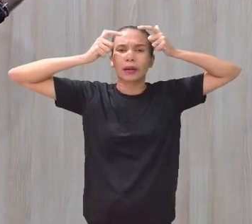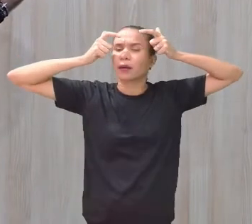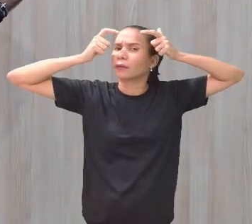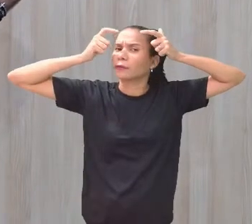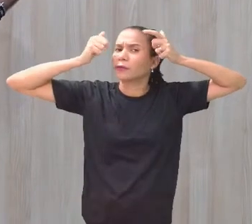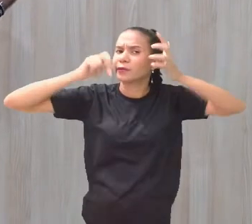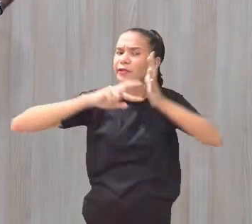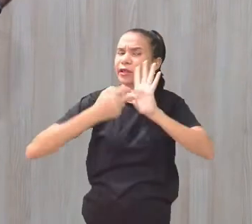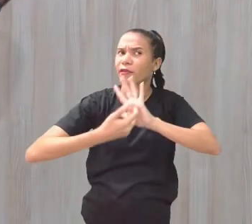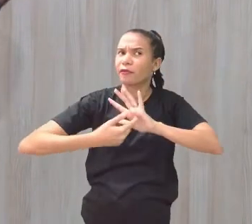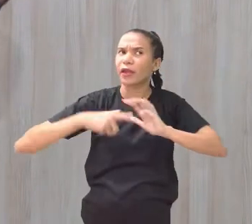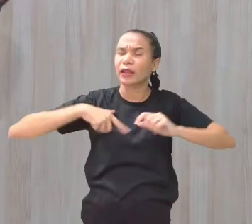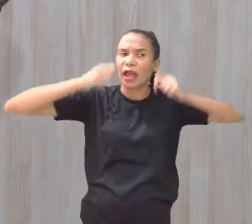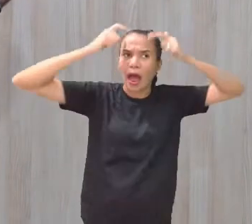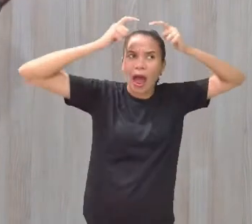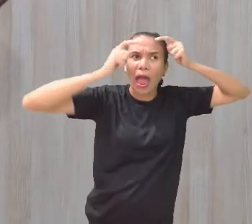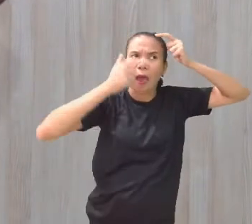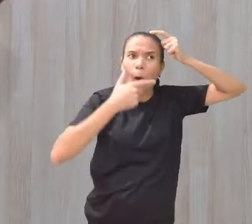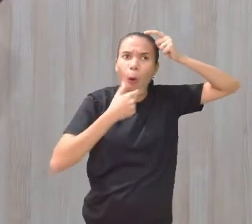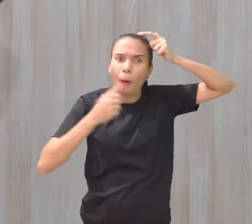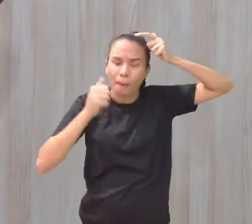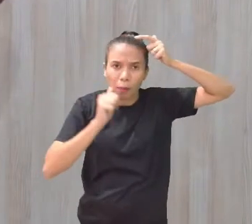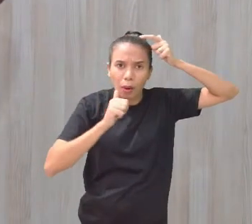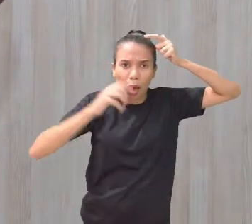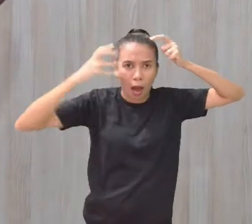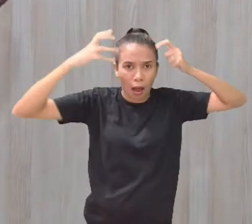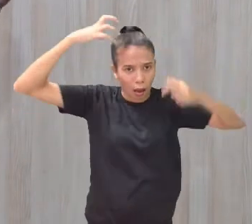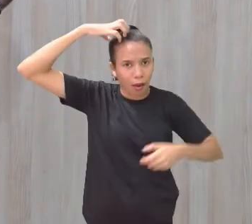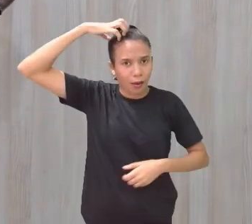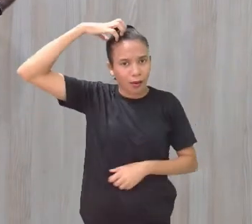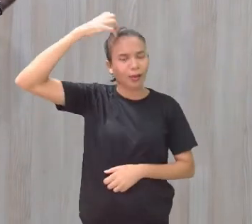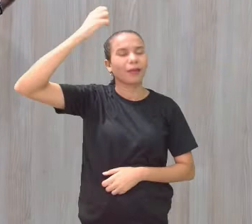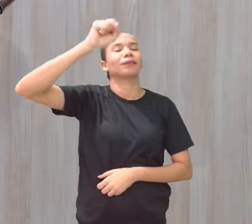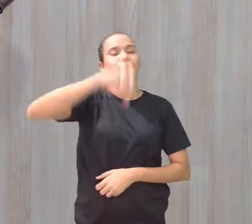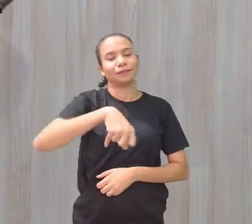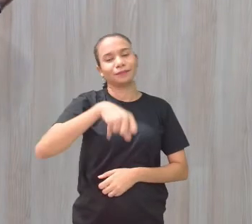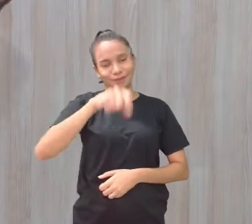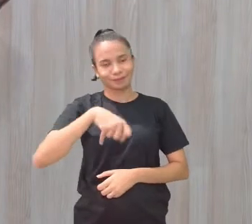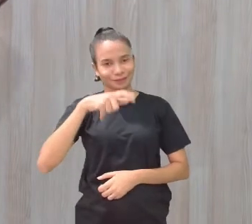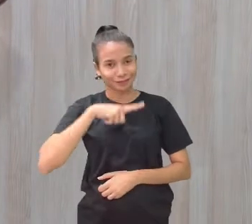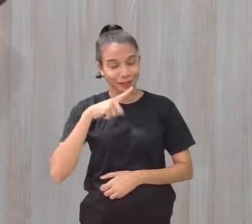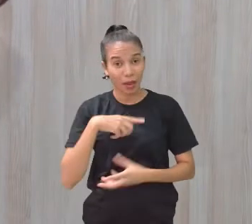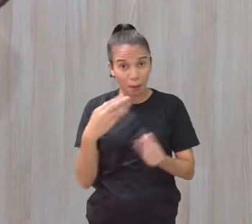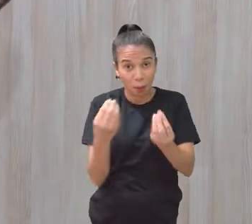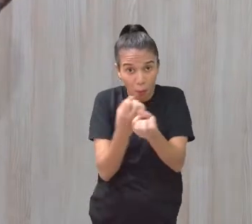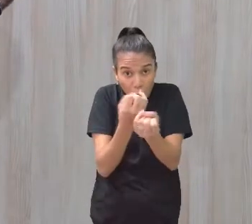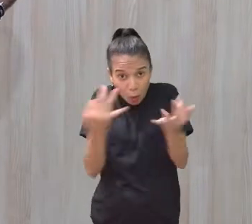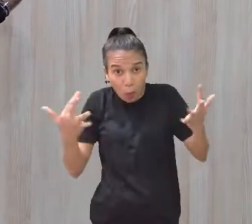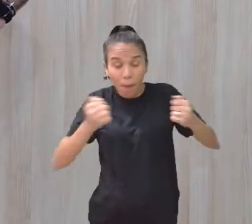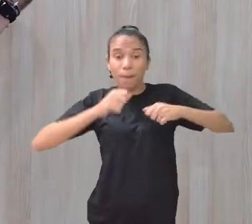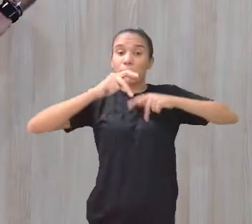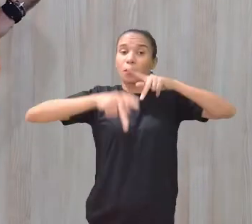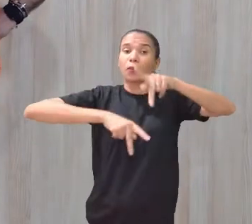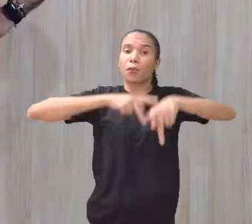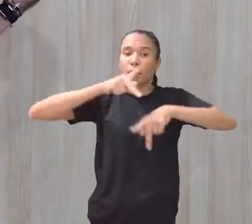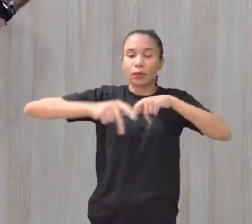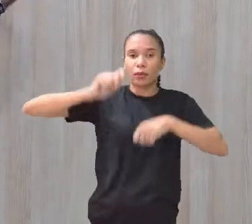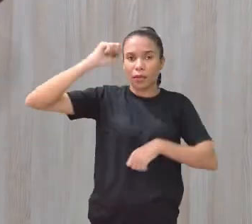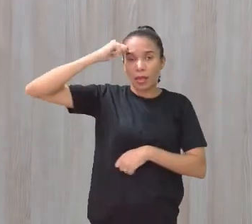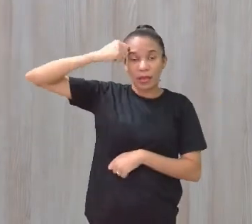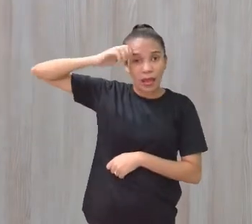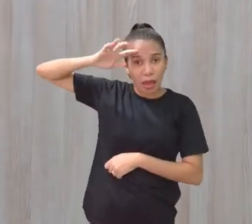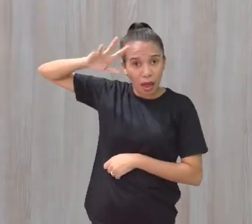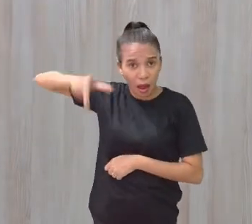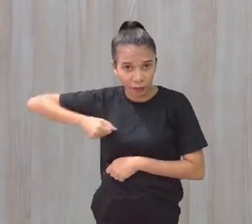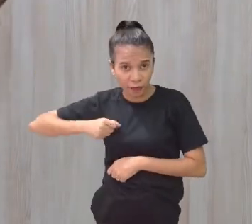que existiam reis e rainhas africanos? Sim, inclusive muitos dos povos, né, africanos